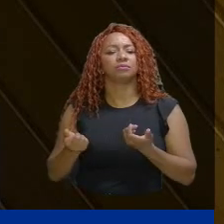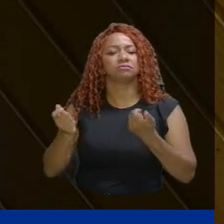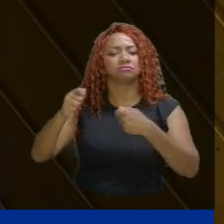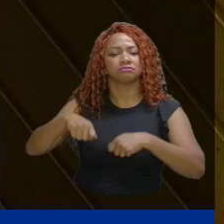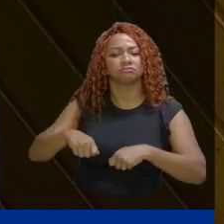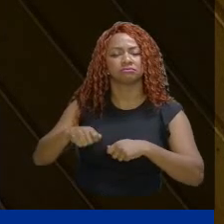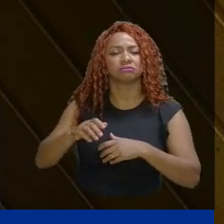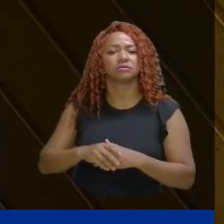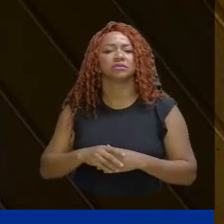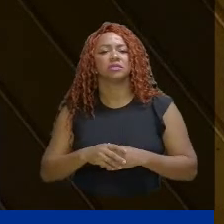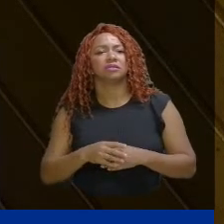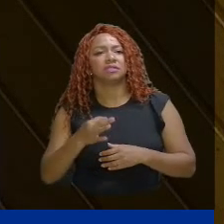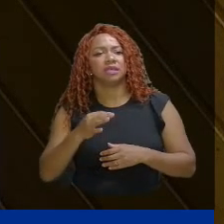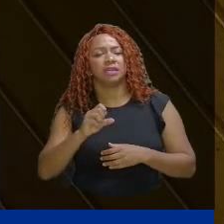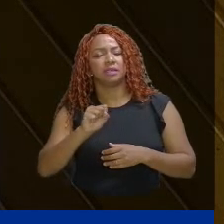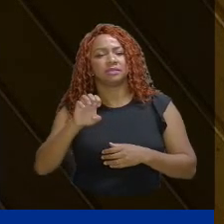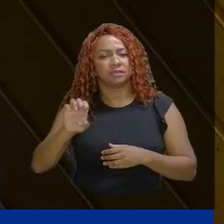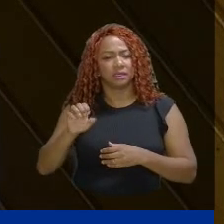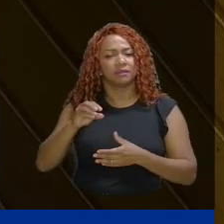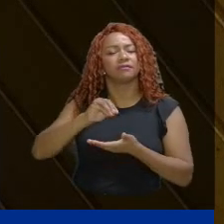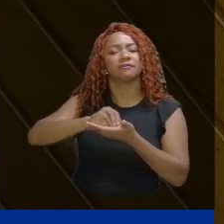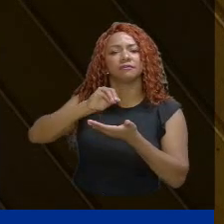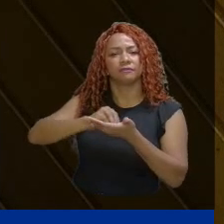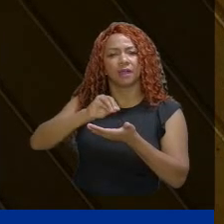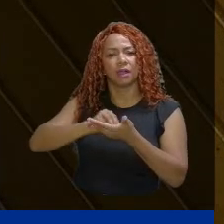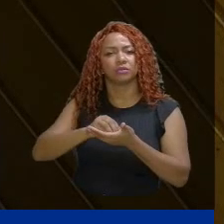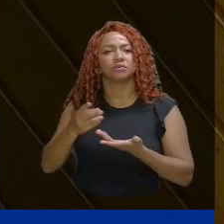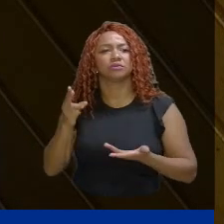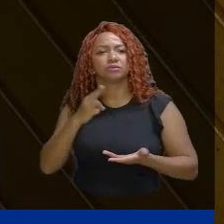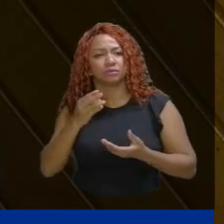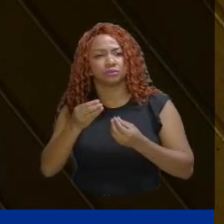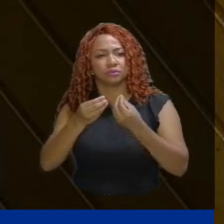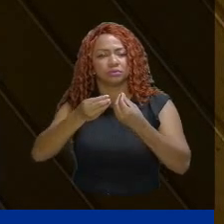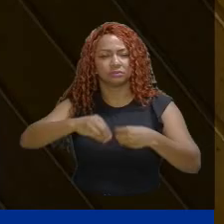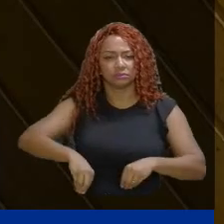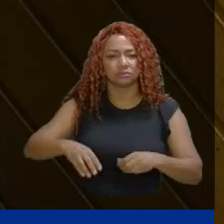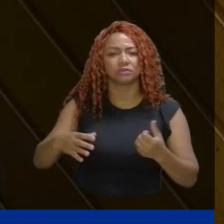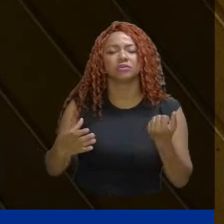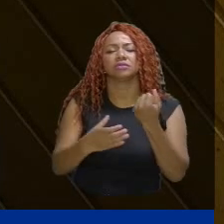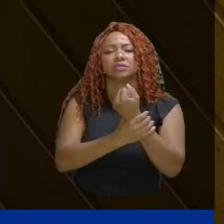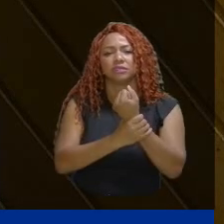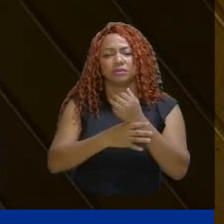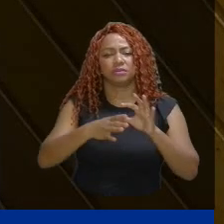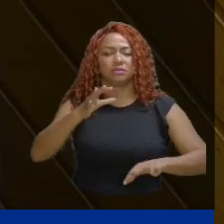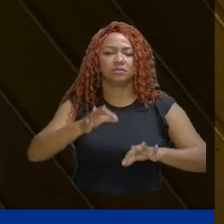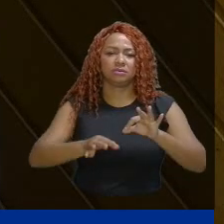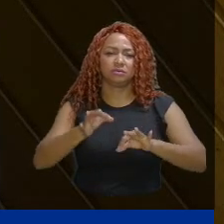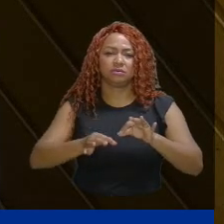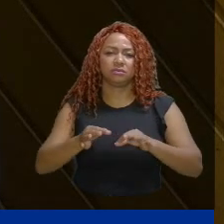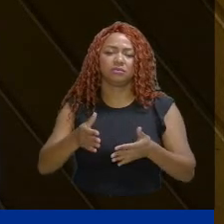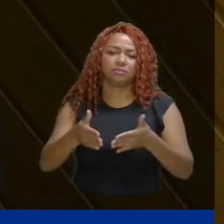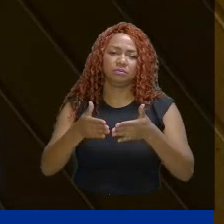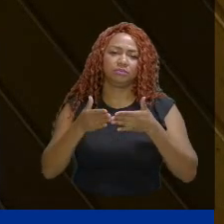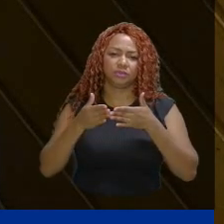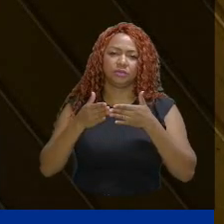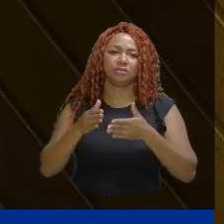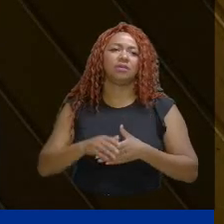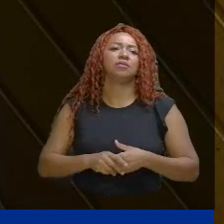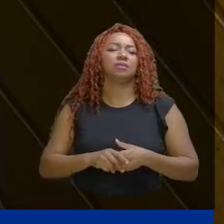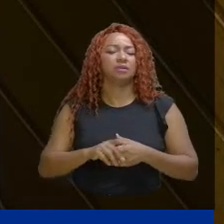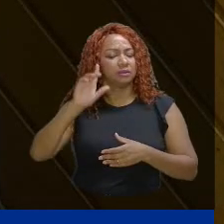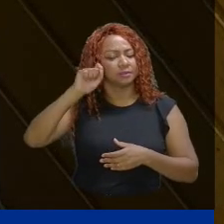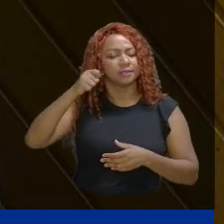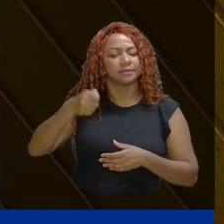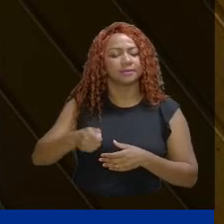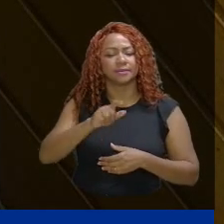competência do Tribunal Superior Eleitoral, ausência de urgência e prejuízo à segurança jurídica, requerendo a suspensão da